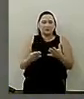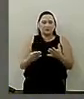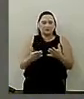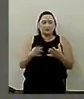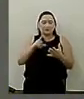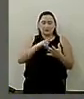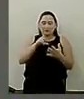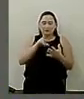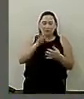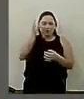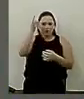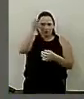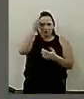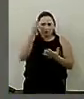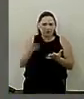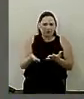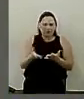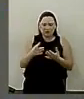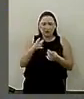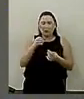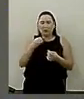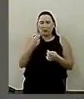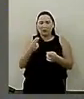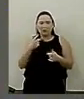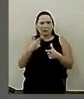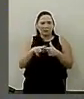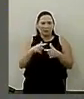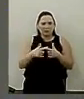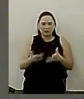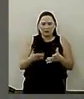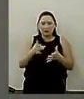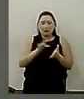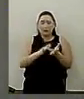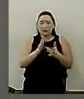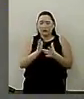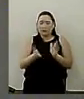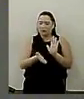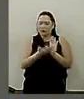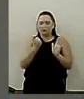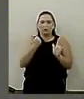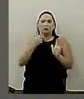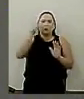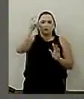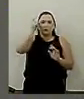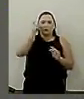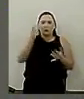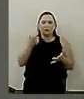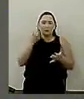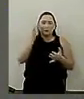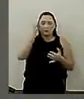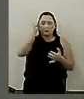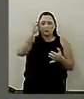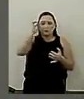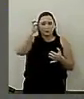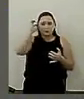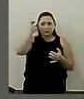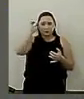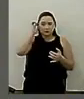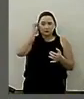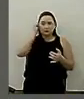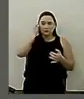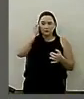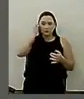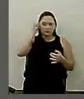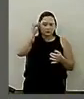entidade espiritual ali, ou seja, Jesus repreendeu o demônio do vento, ou Jesus repreendeu o demônio